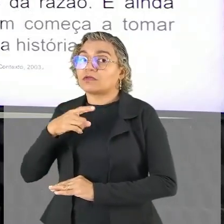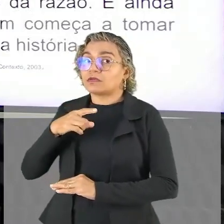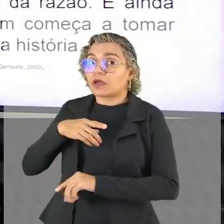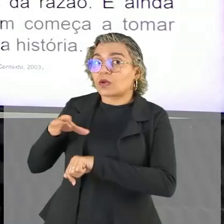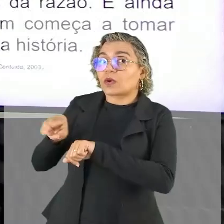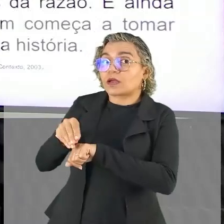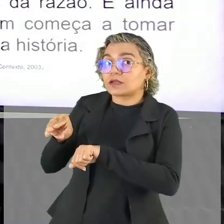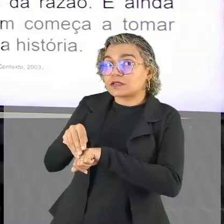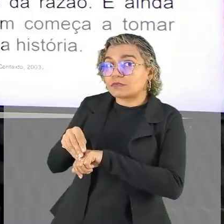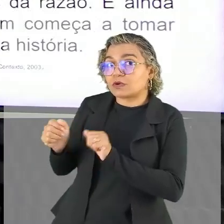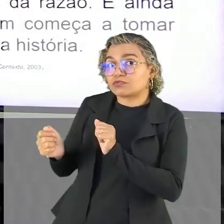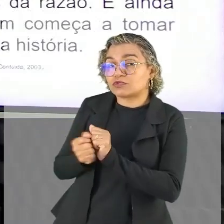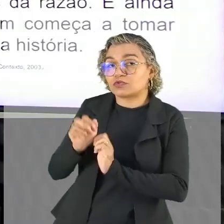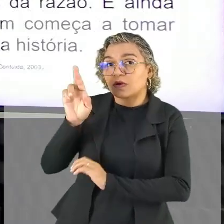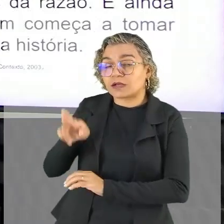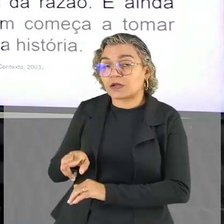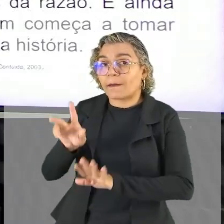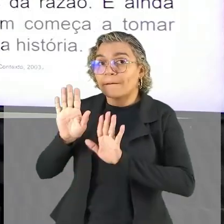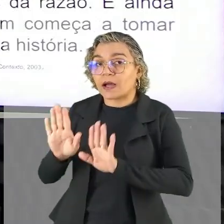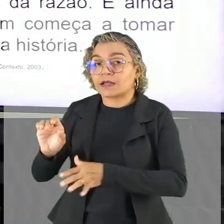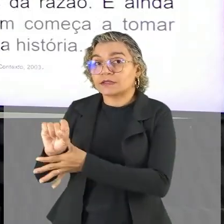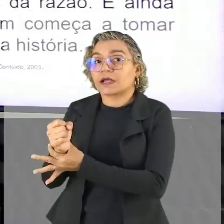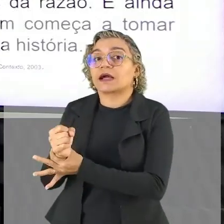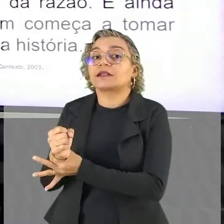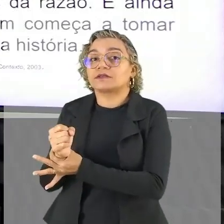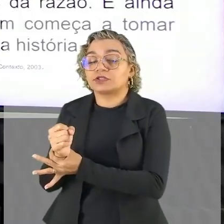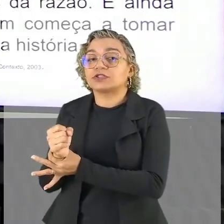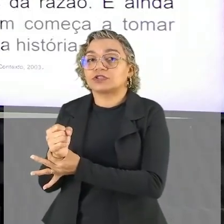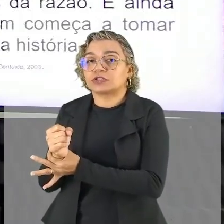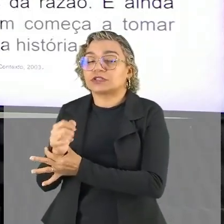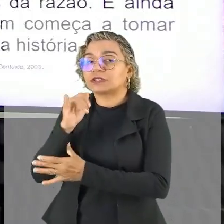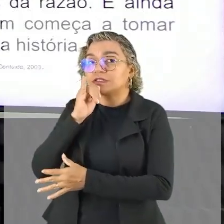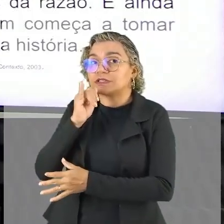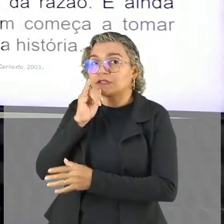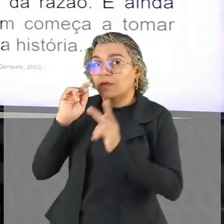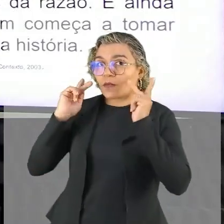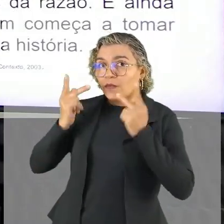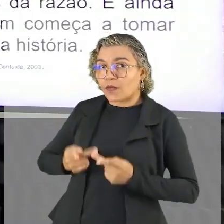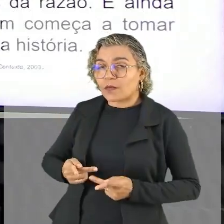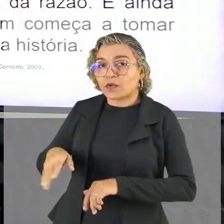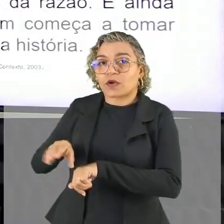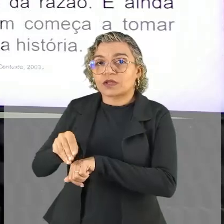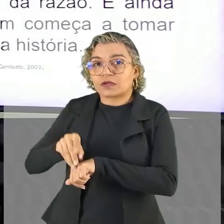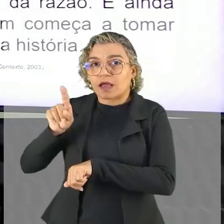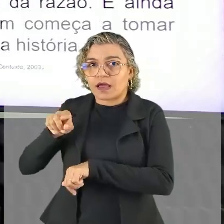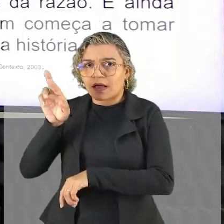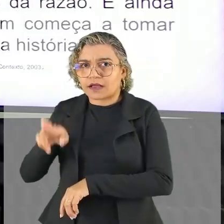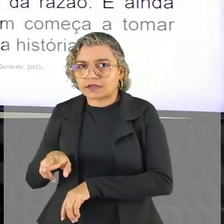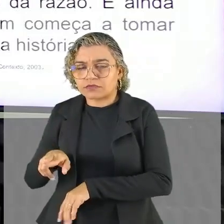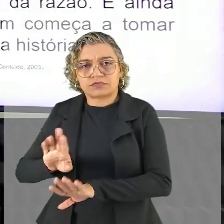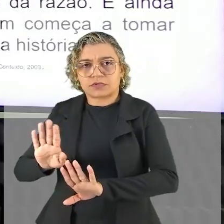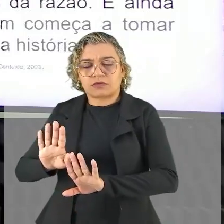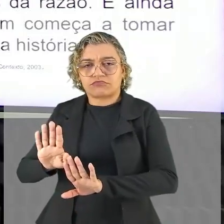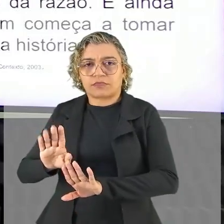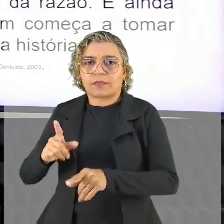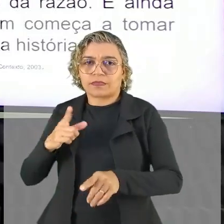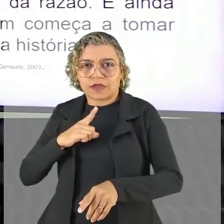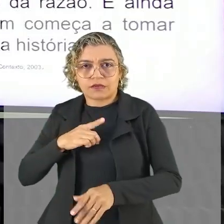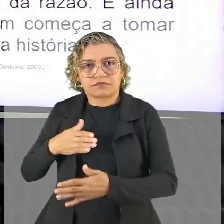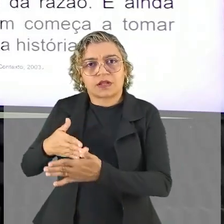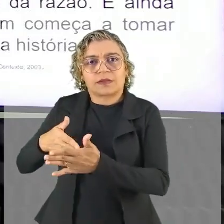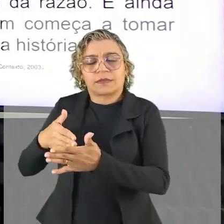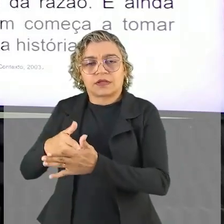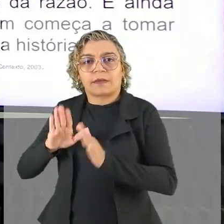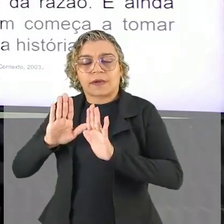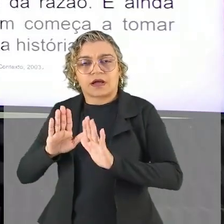razão, porém, o que vai garantir mesmo a correspondência entre homem e conhecimento não vai ser a razão, porque ela gera um conhecimento limitado. Mas a